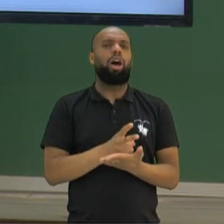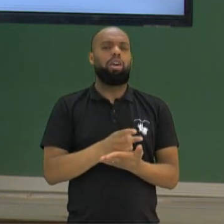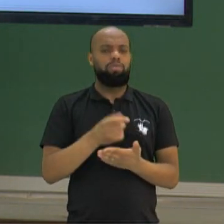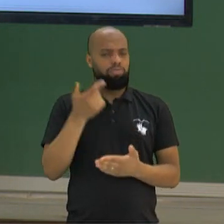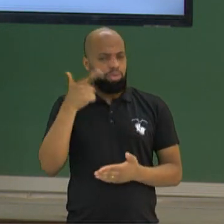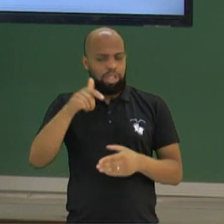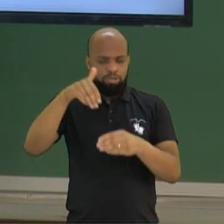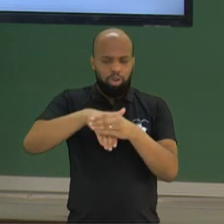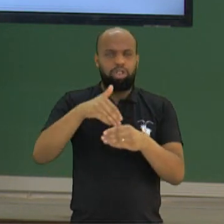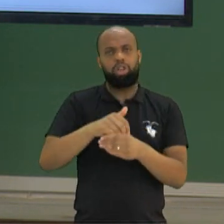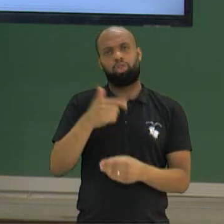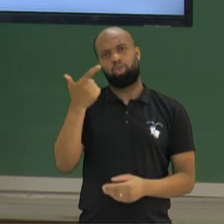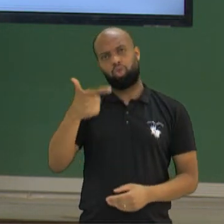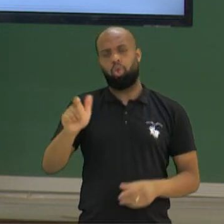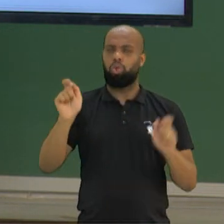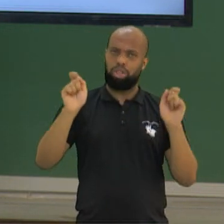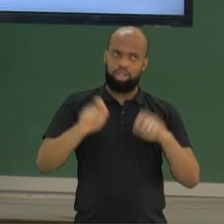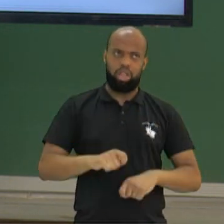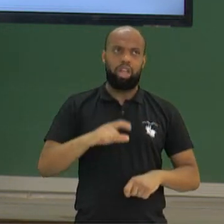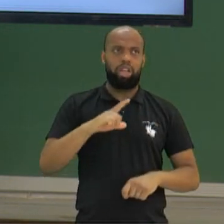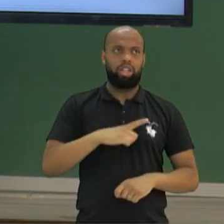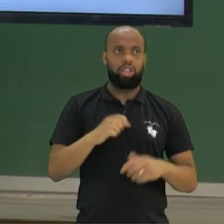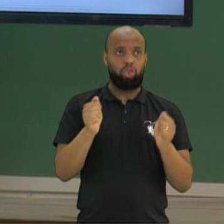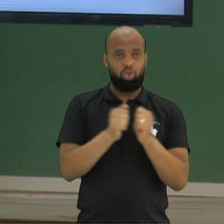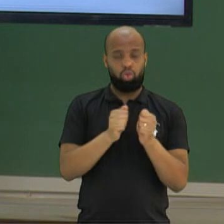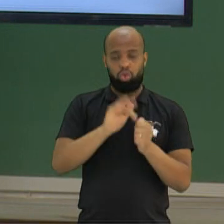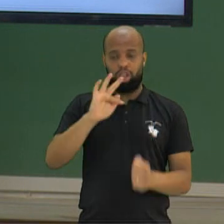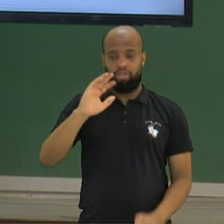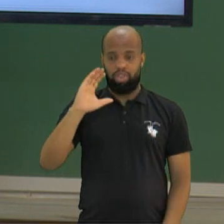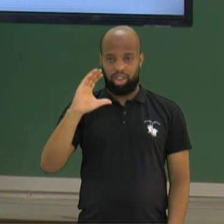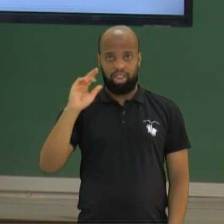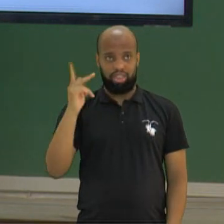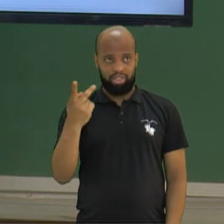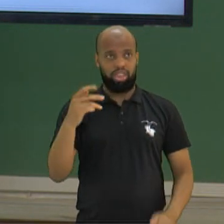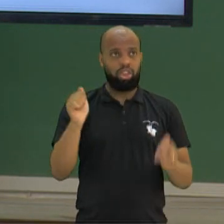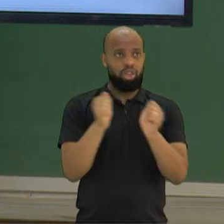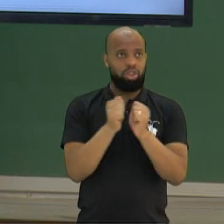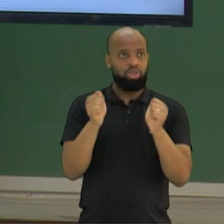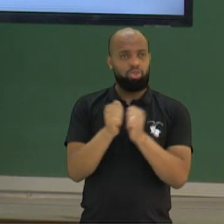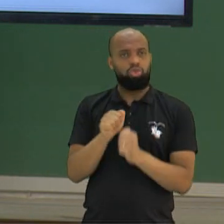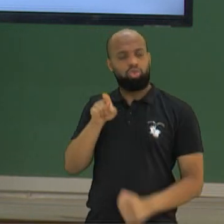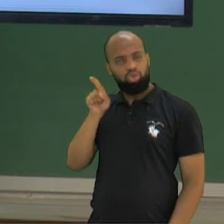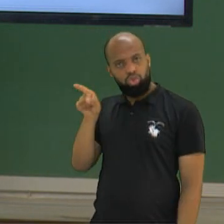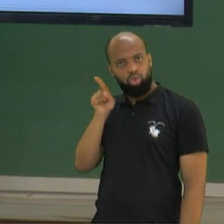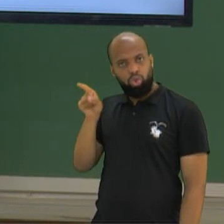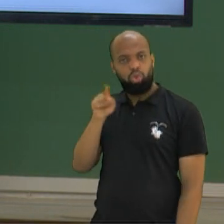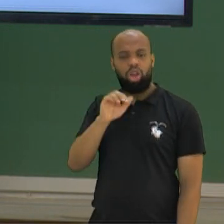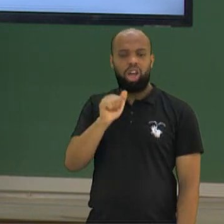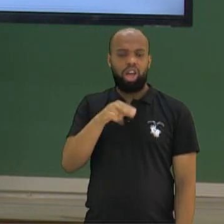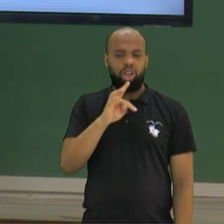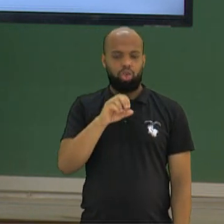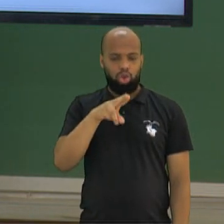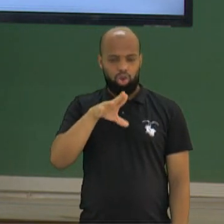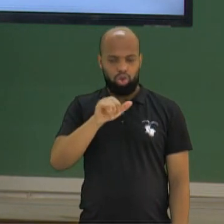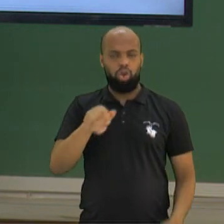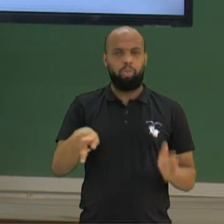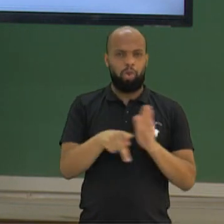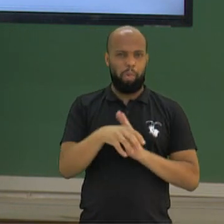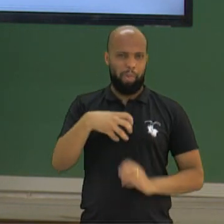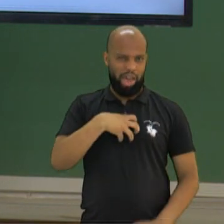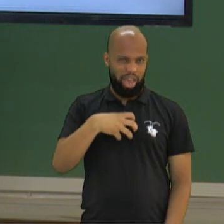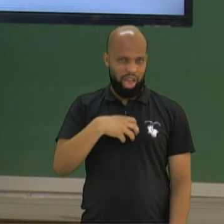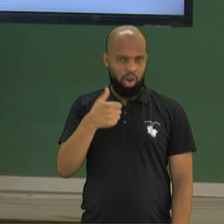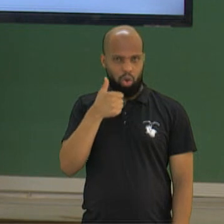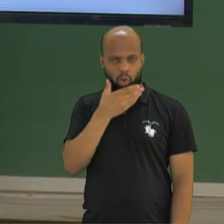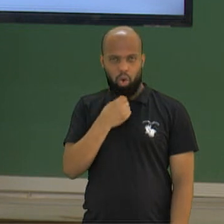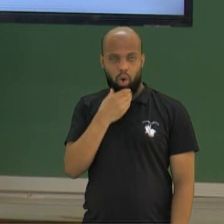Cardoso, aqui na foto ao lado do senador Antônio Carlos Magalhães, senador pelo estado da Bahia, vai ser reeleito em